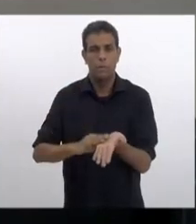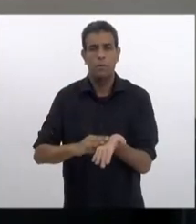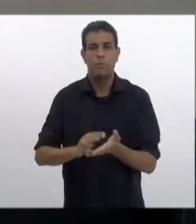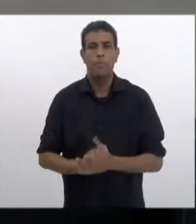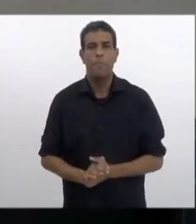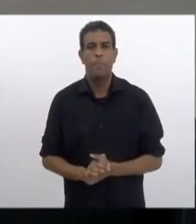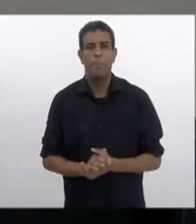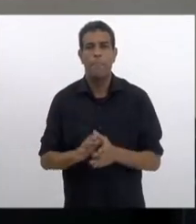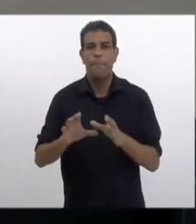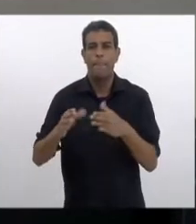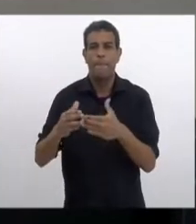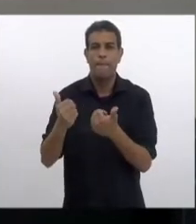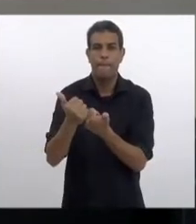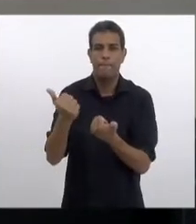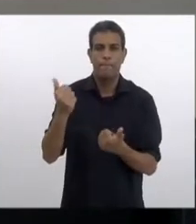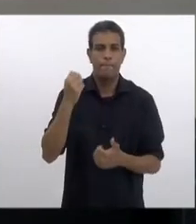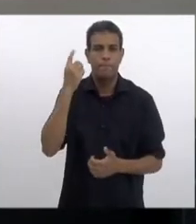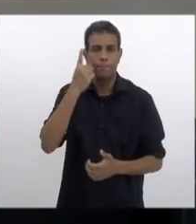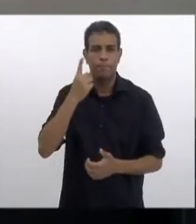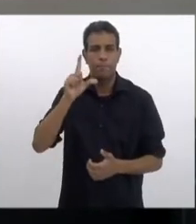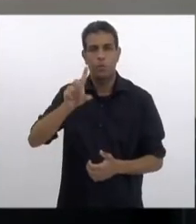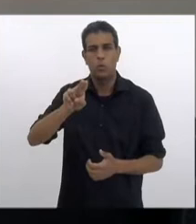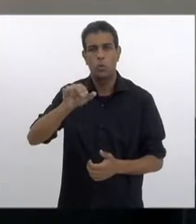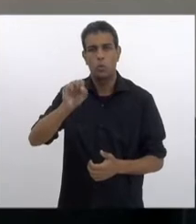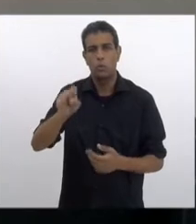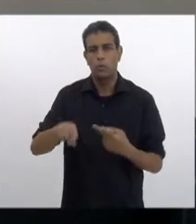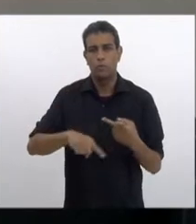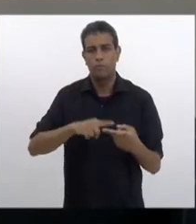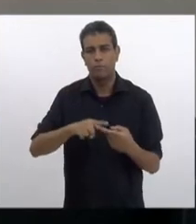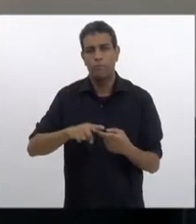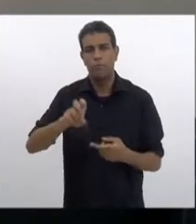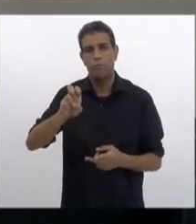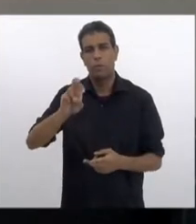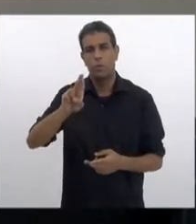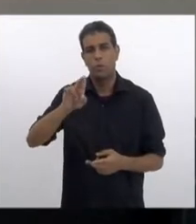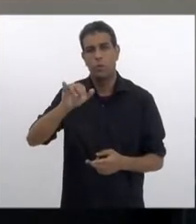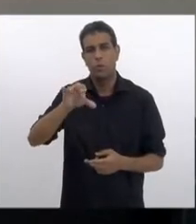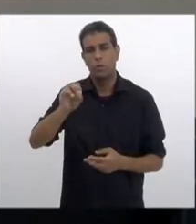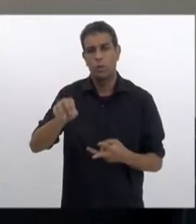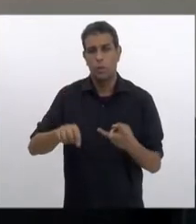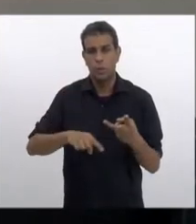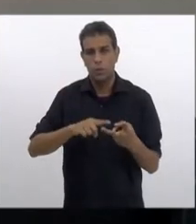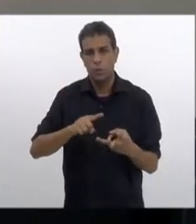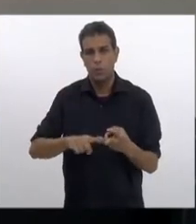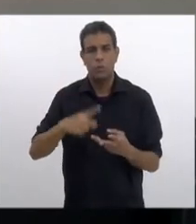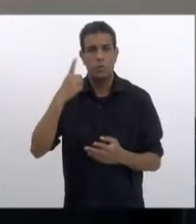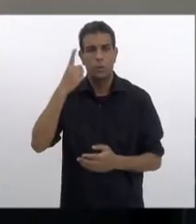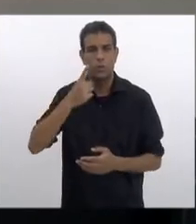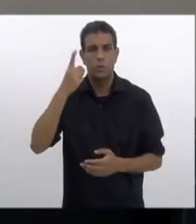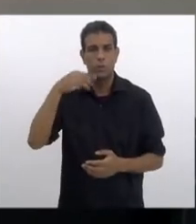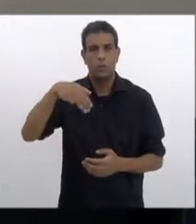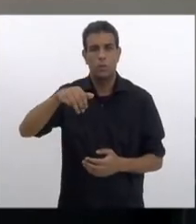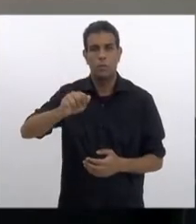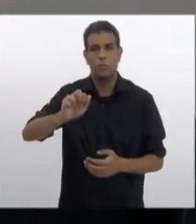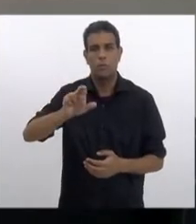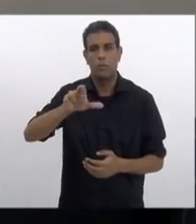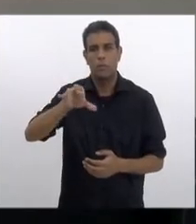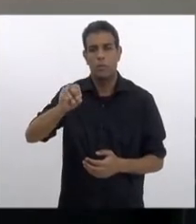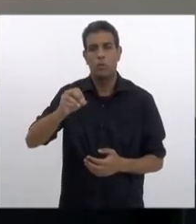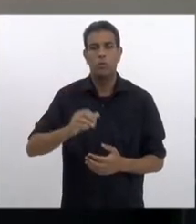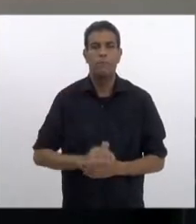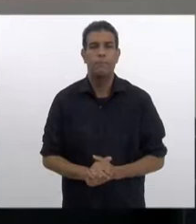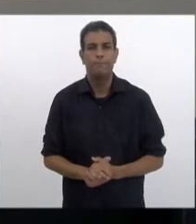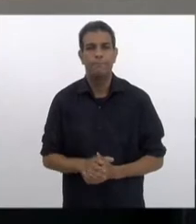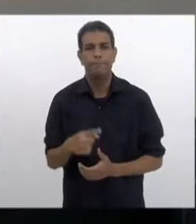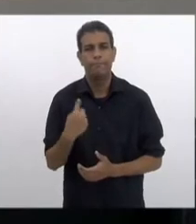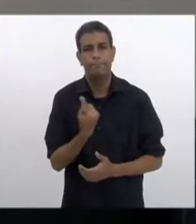Os membros suplentes, que é o deputado Luiz Martins, o Eurico Júnior e também o deputado Márcio Alberto. Quero